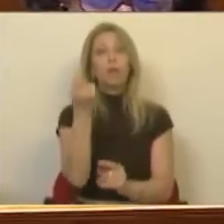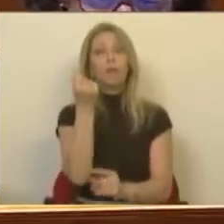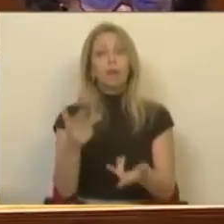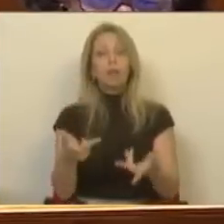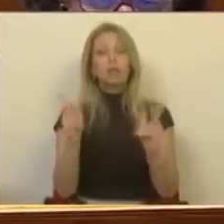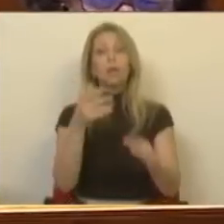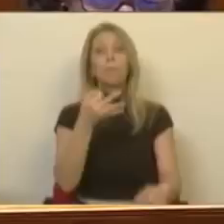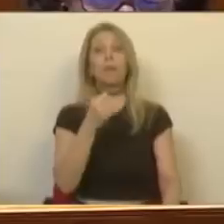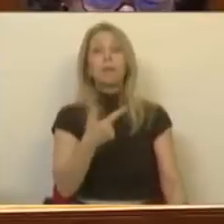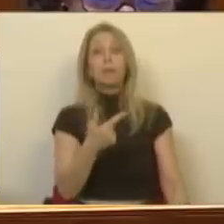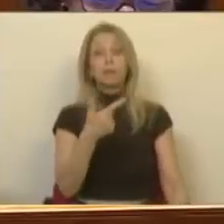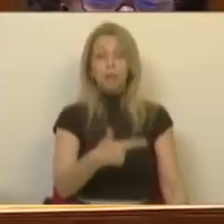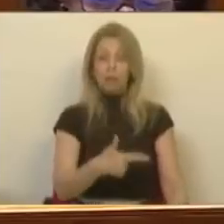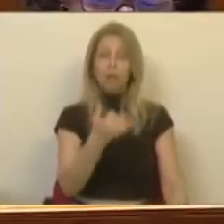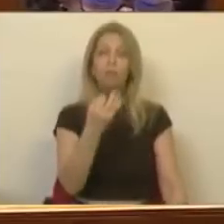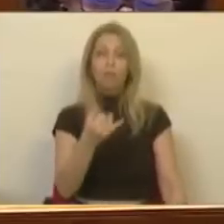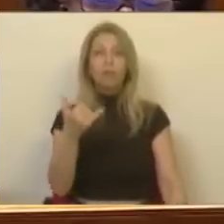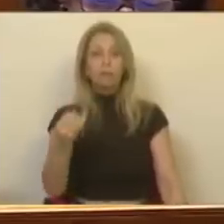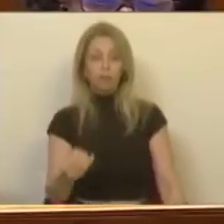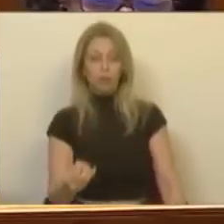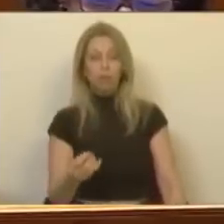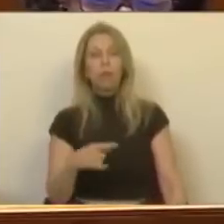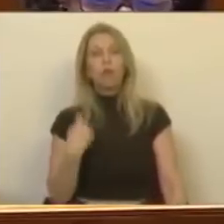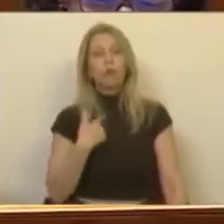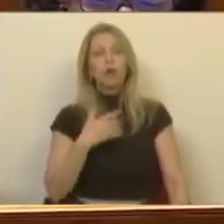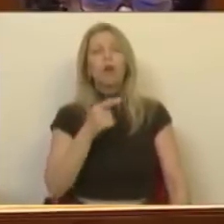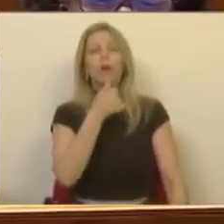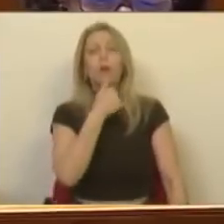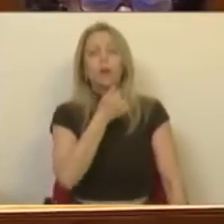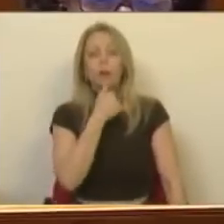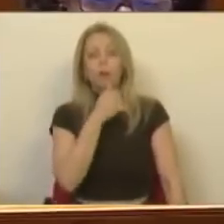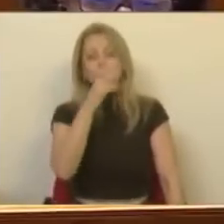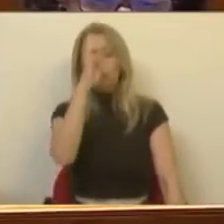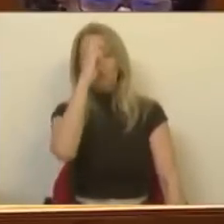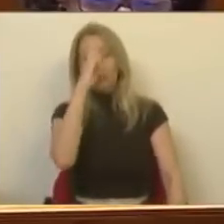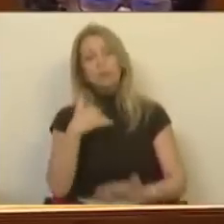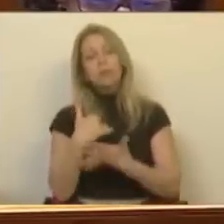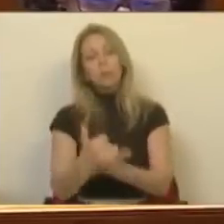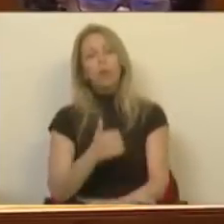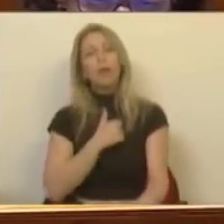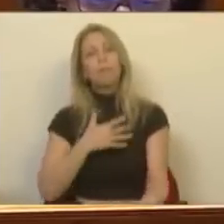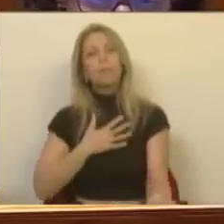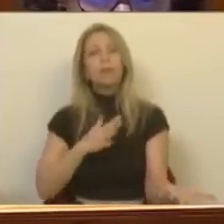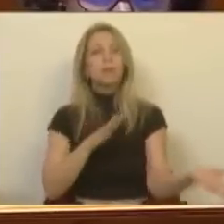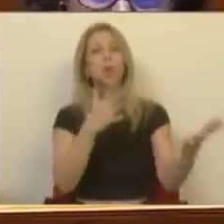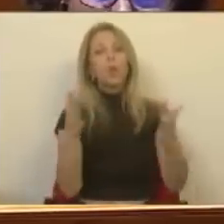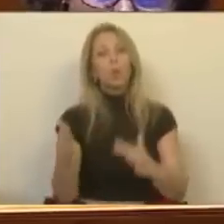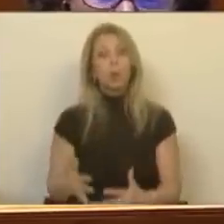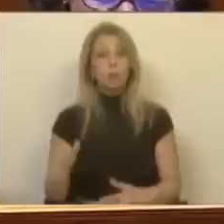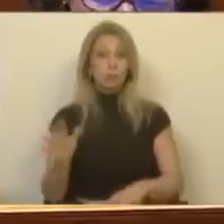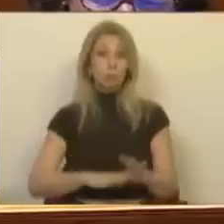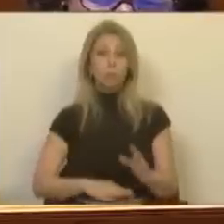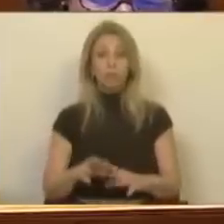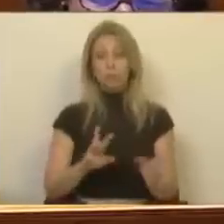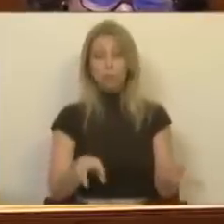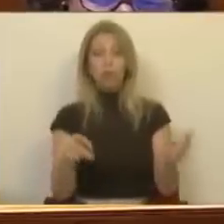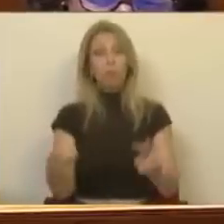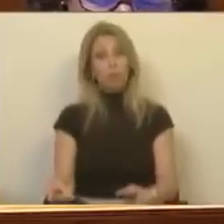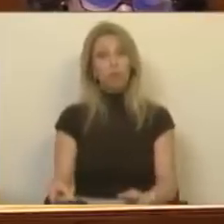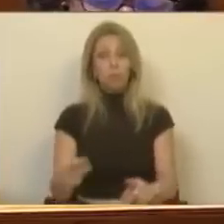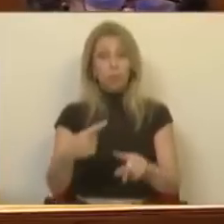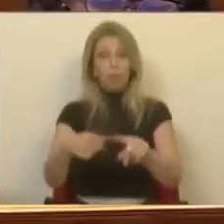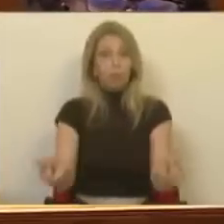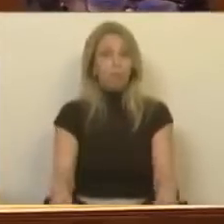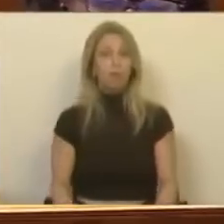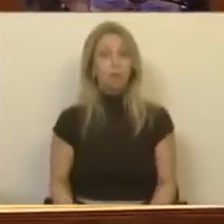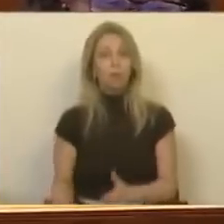e portanto o que é que nós fizemos e onde é concentrarmos o esforço do Apoio às empresas para fazer o que é transformadora em frente por um